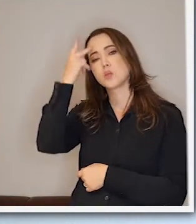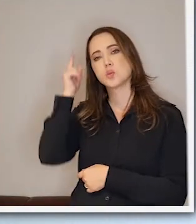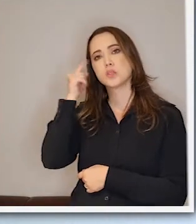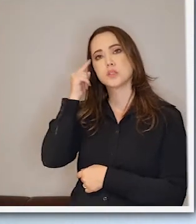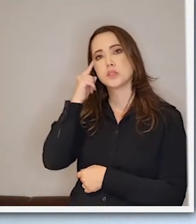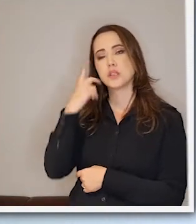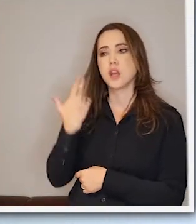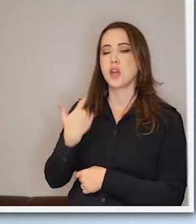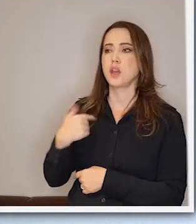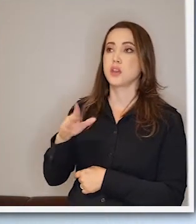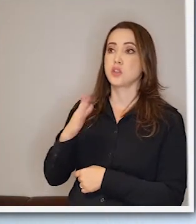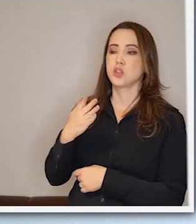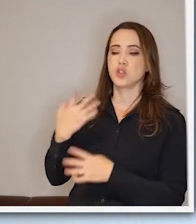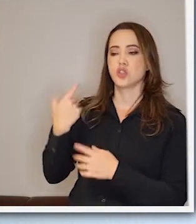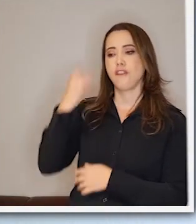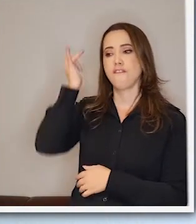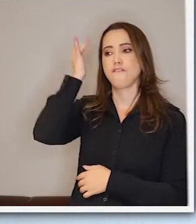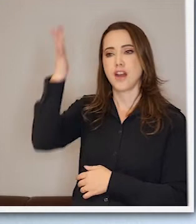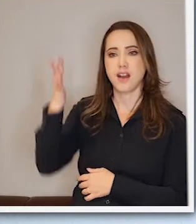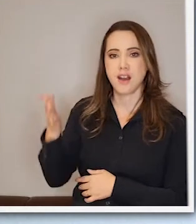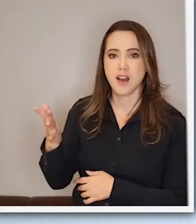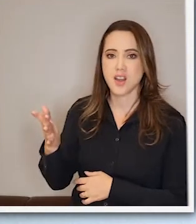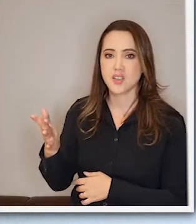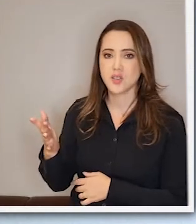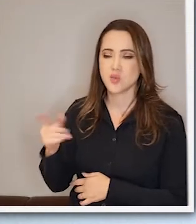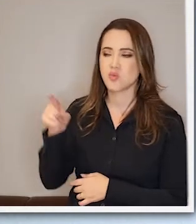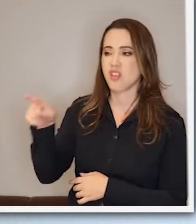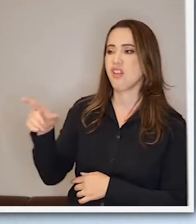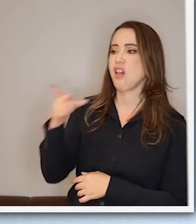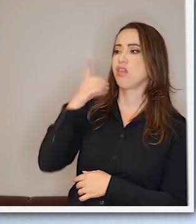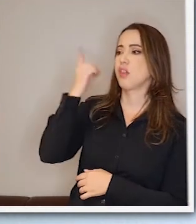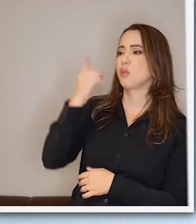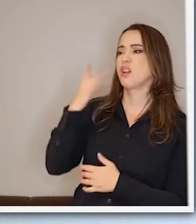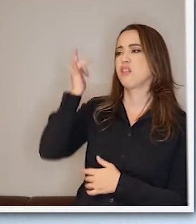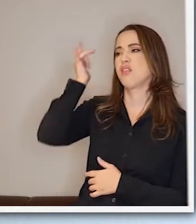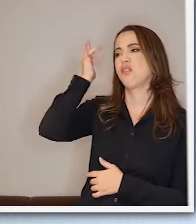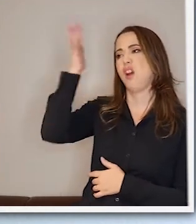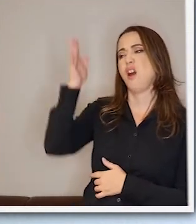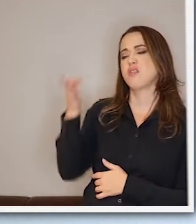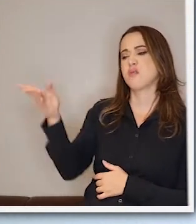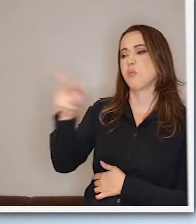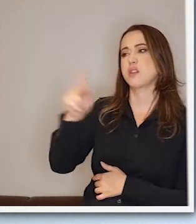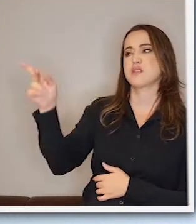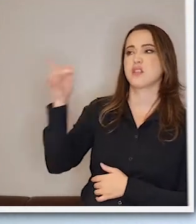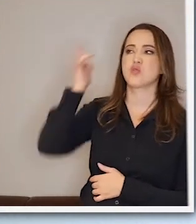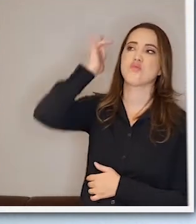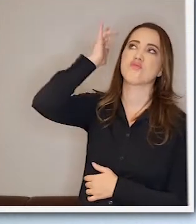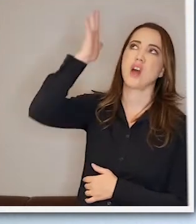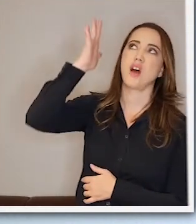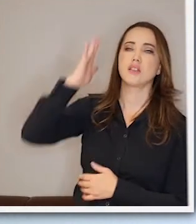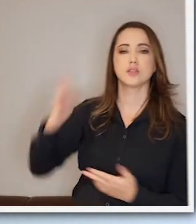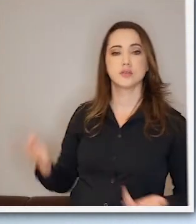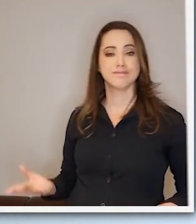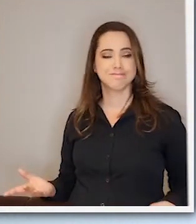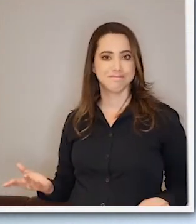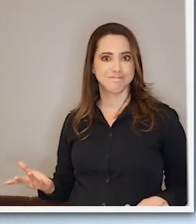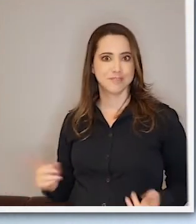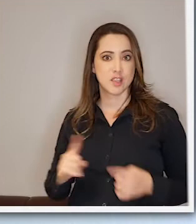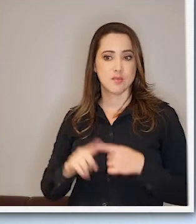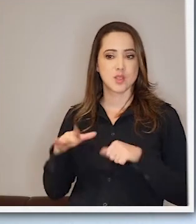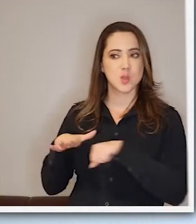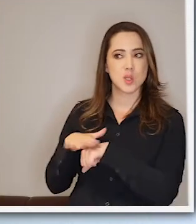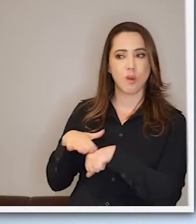né, Fabiano, você vai agora poder falar melhor que ninguém. As pessoas têm ideia assim que o cargo público, ele é fácil, né? Assim, o